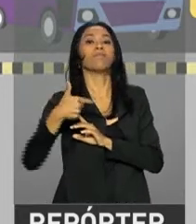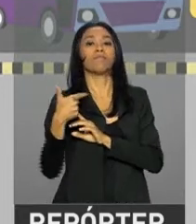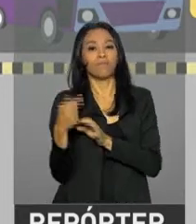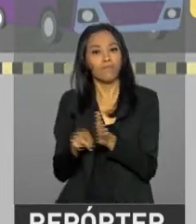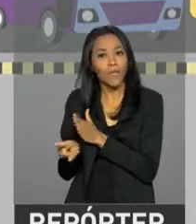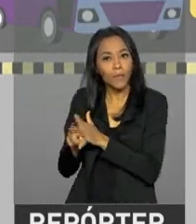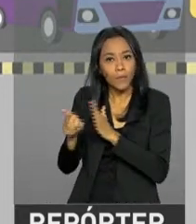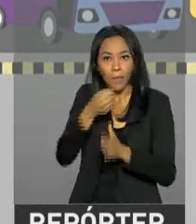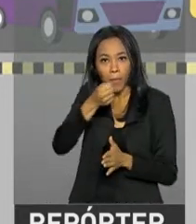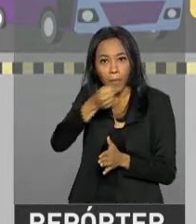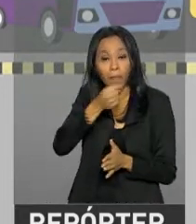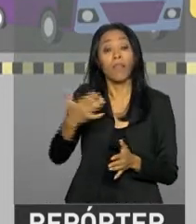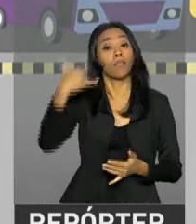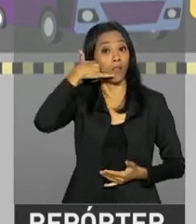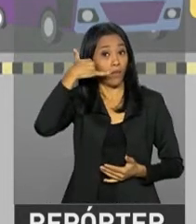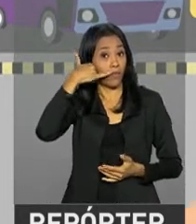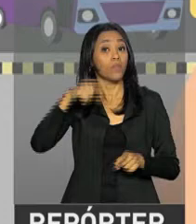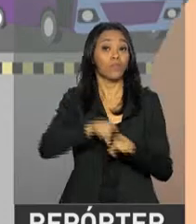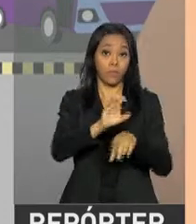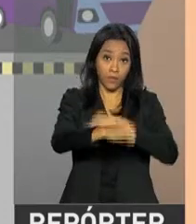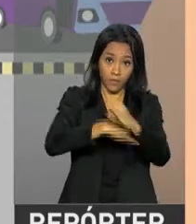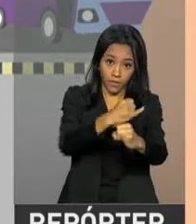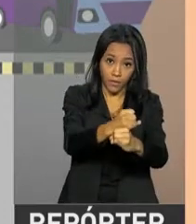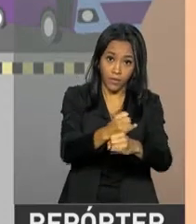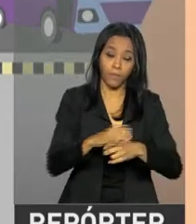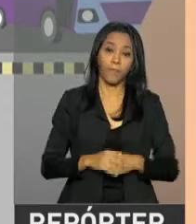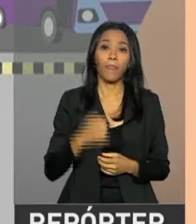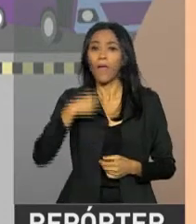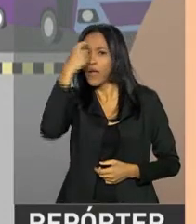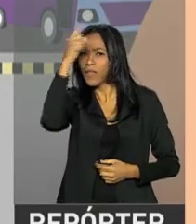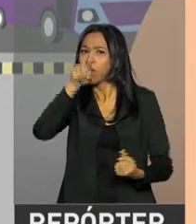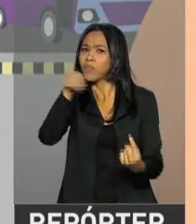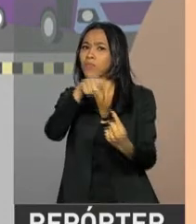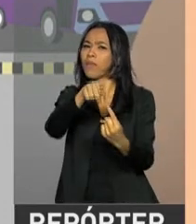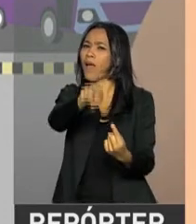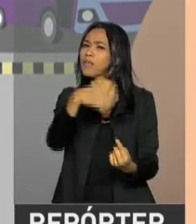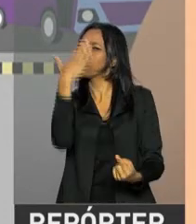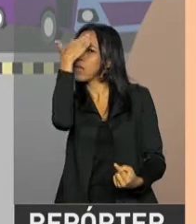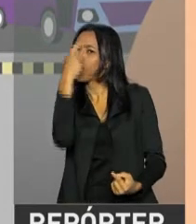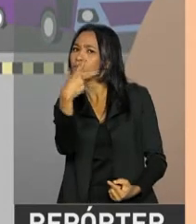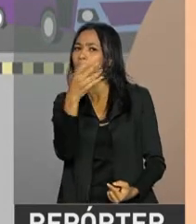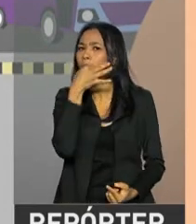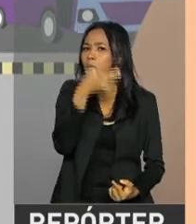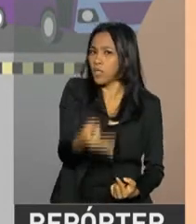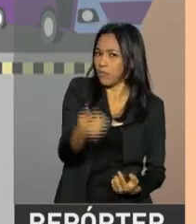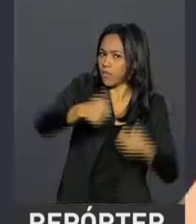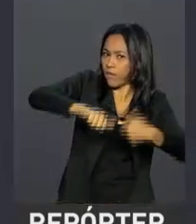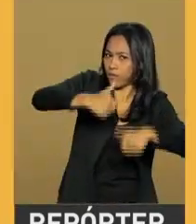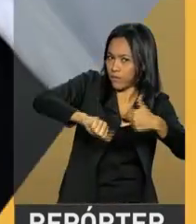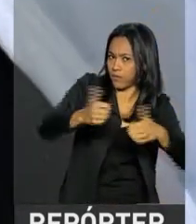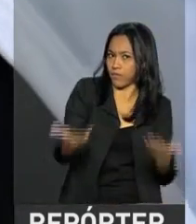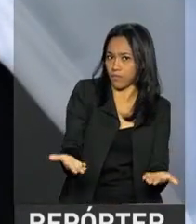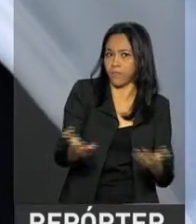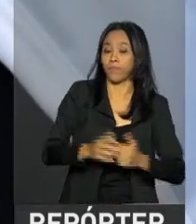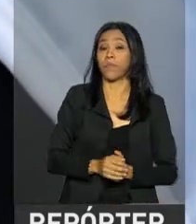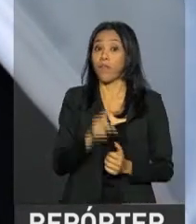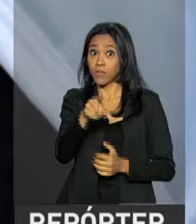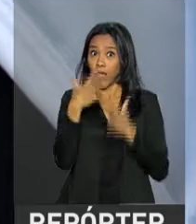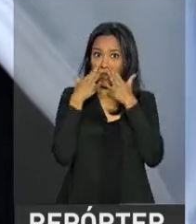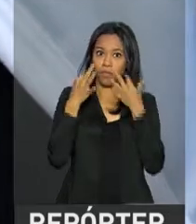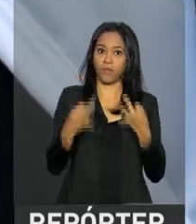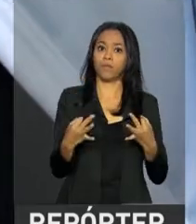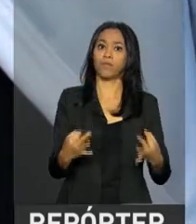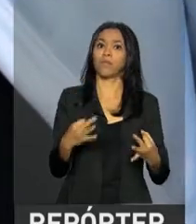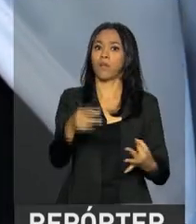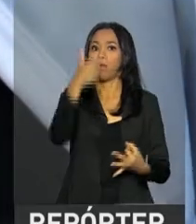rodovias, ao telefone e pela internet. A ideia é saber o que você tem a dizer sobre esses serviços. Fique atento aos